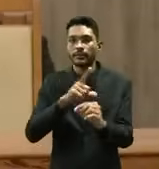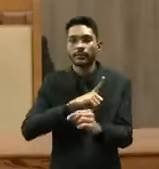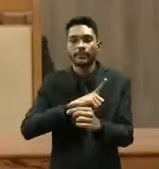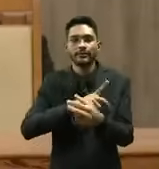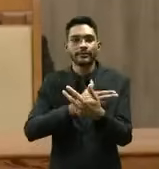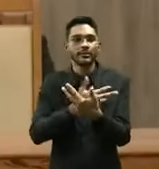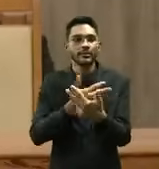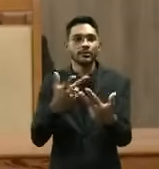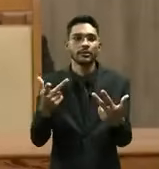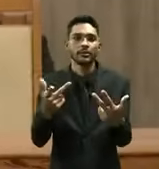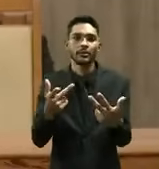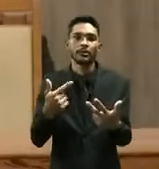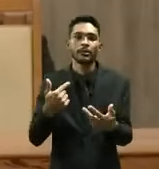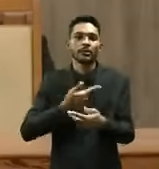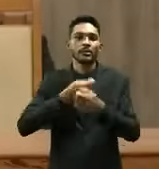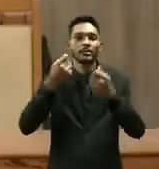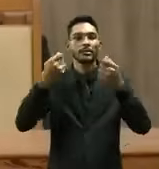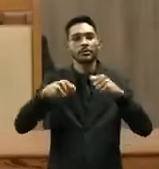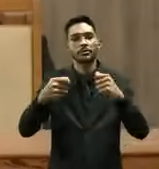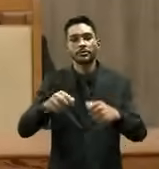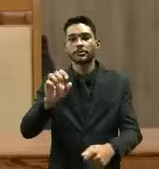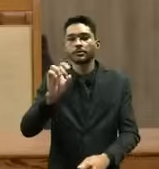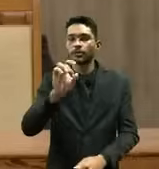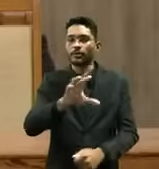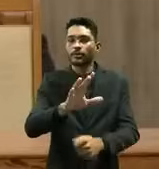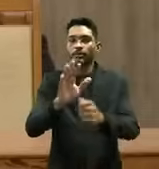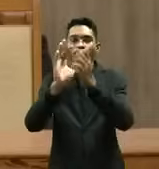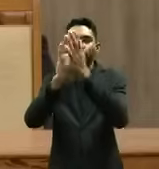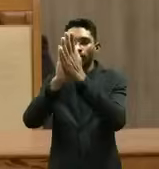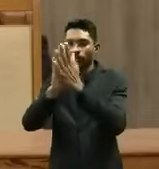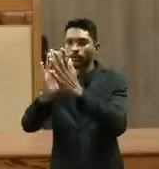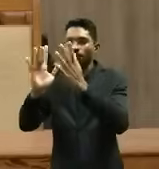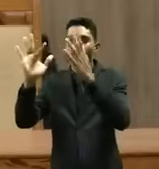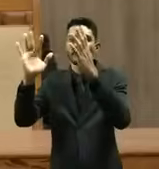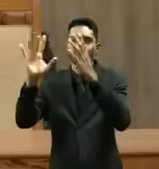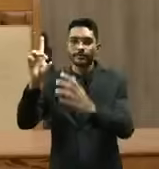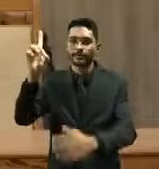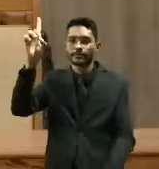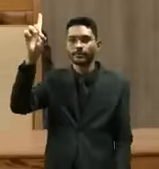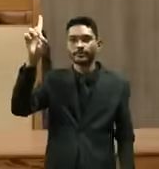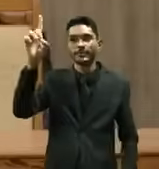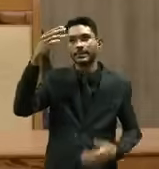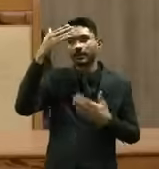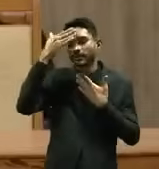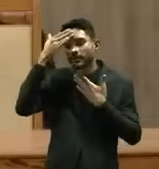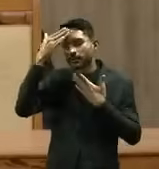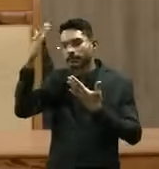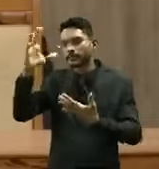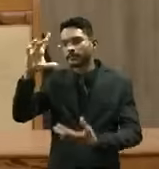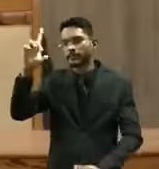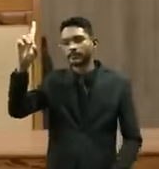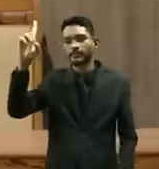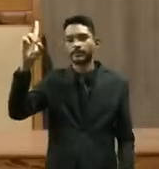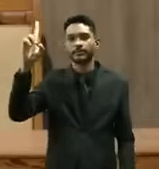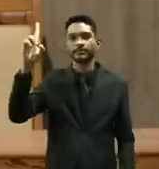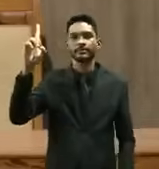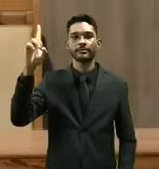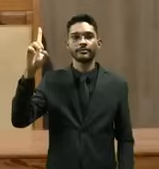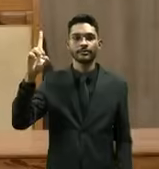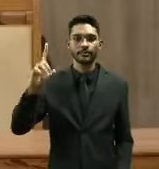vamos lá 113 anos tem coisa que é só para glorificar só quem está no culto Tem coisa que é